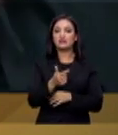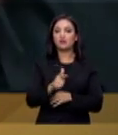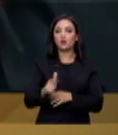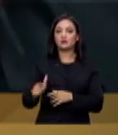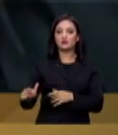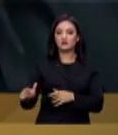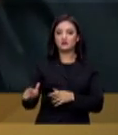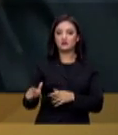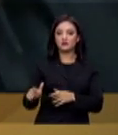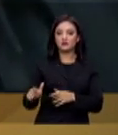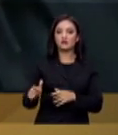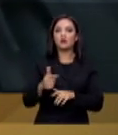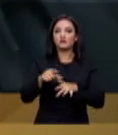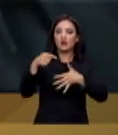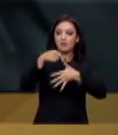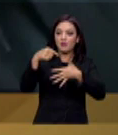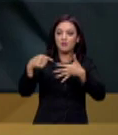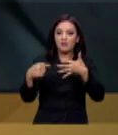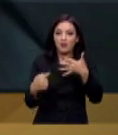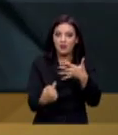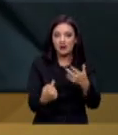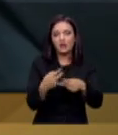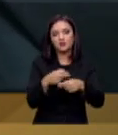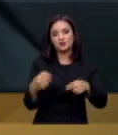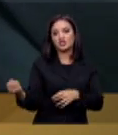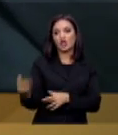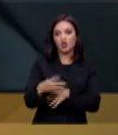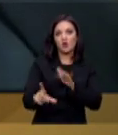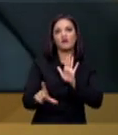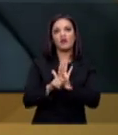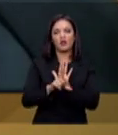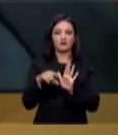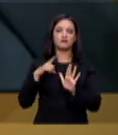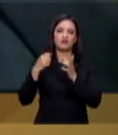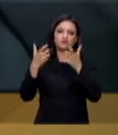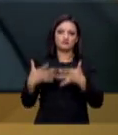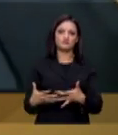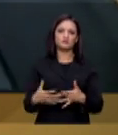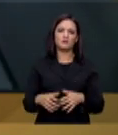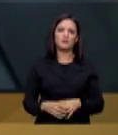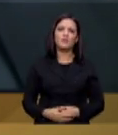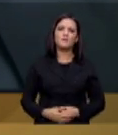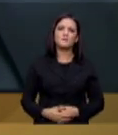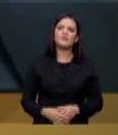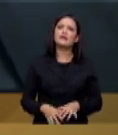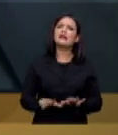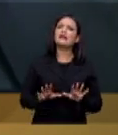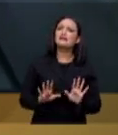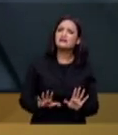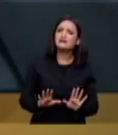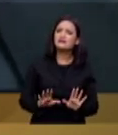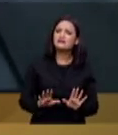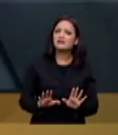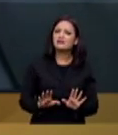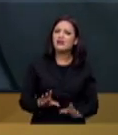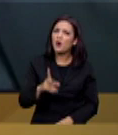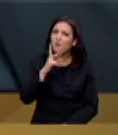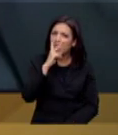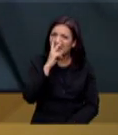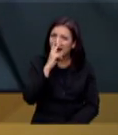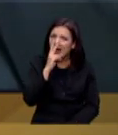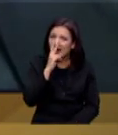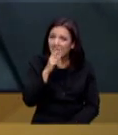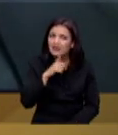não se enquadrem nas figuras que essa nova lei dispõe. Então, há uma aparente